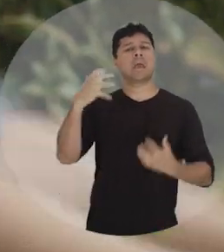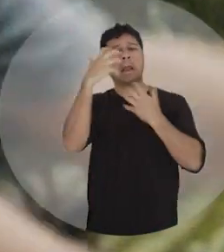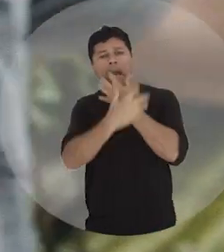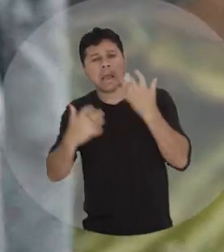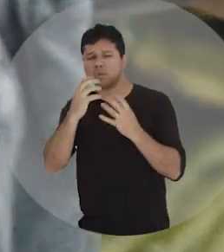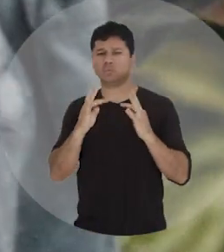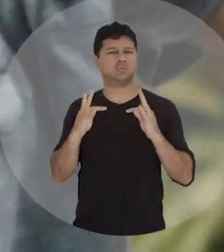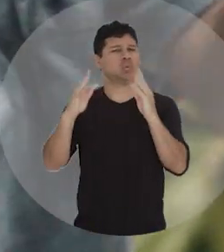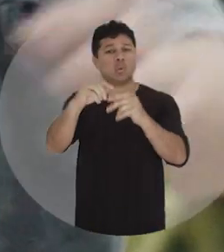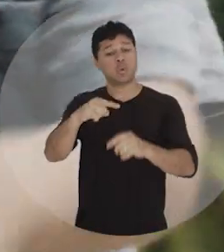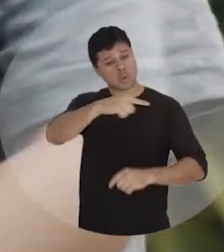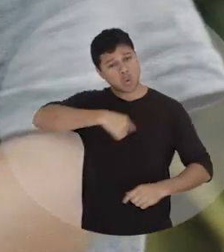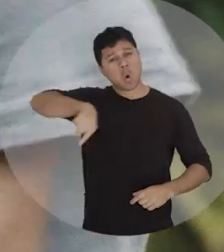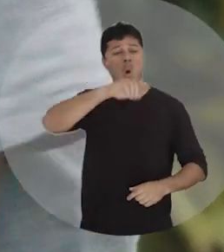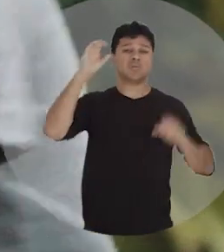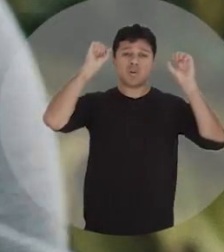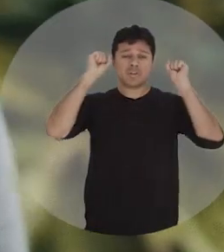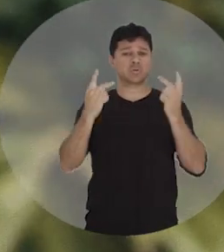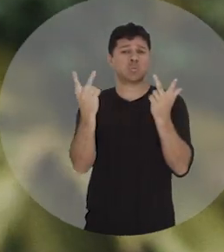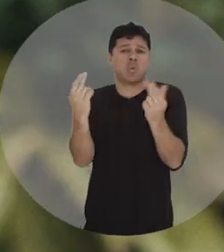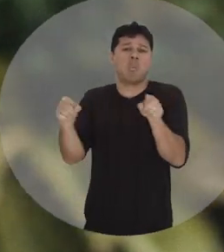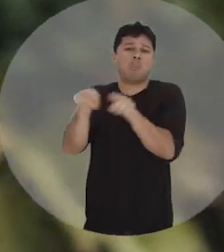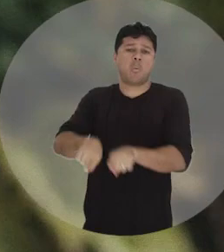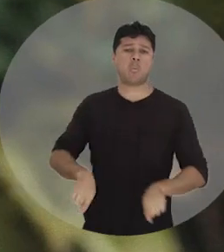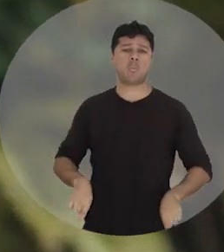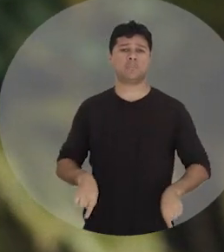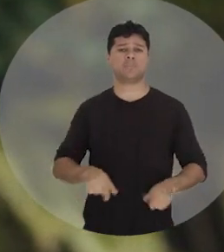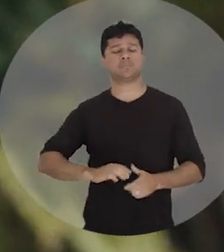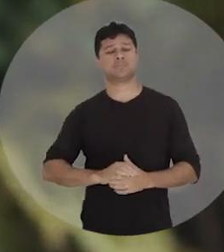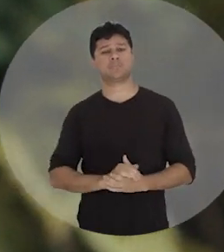e que cantam, e que tudo que nós ouvintes fazemos.